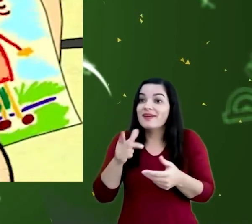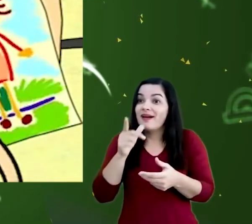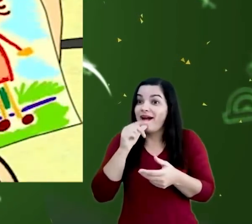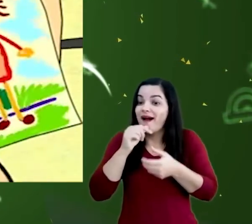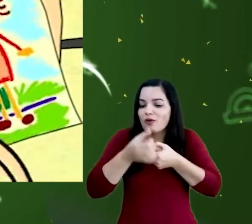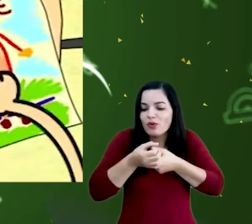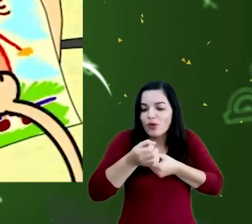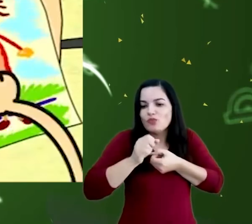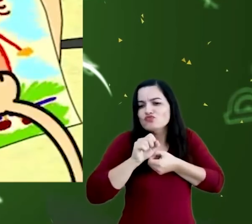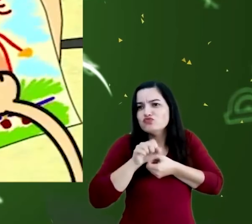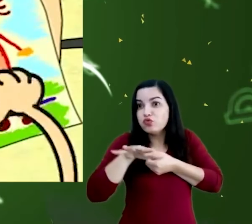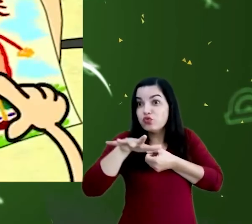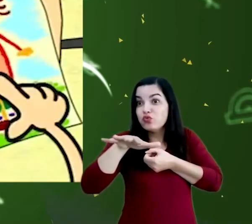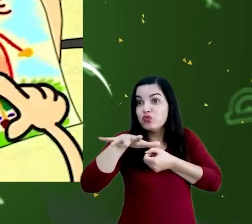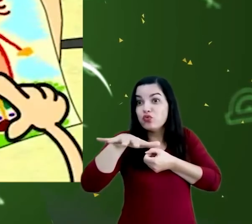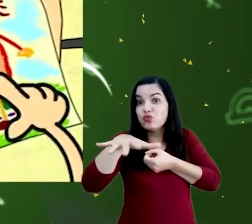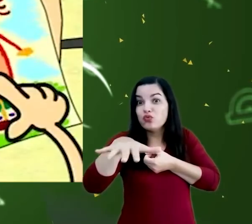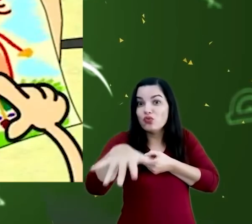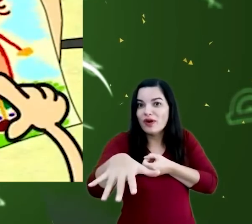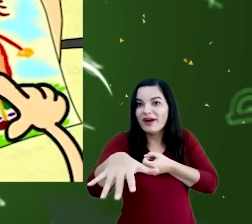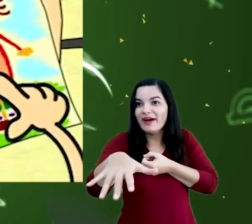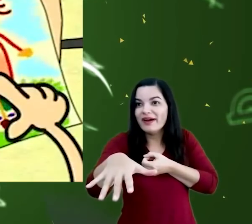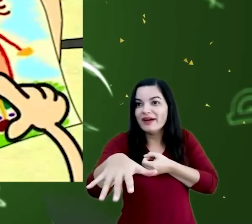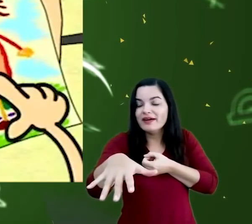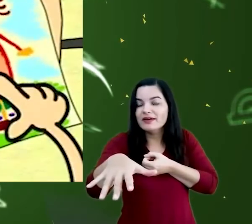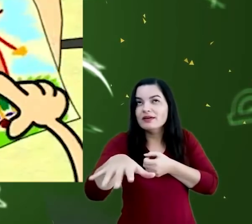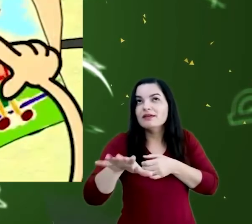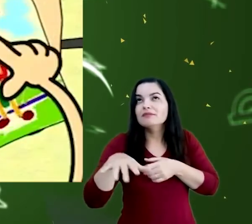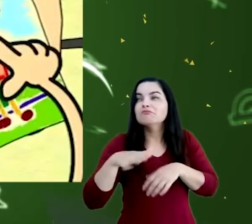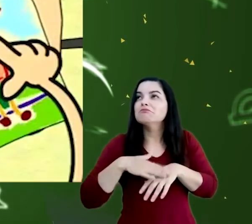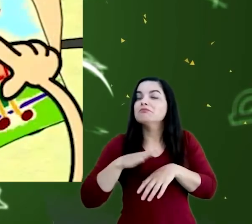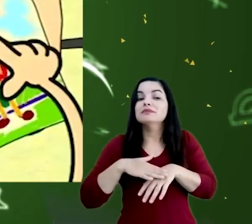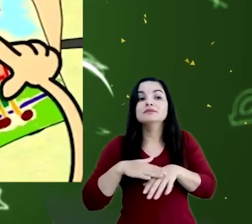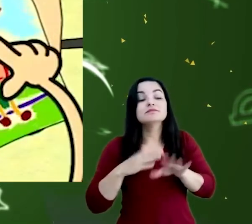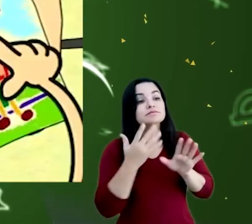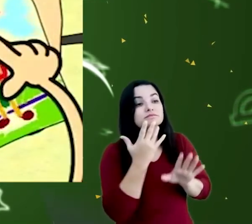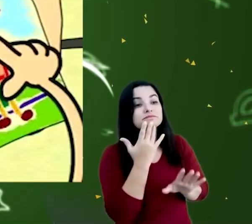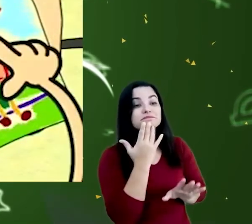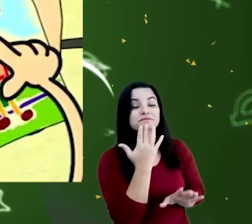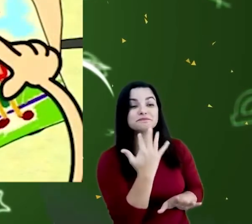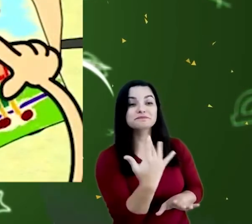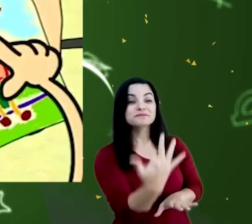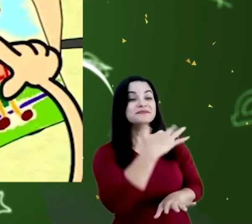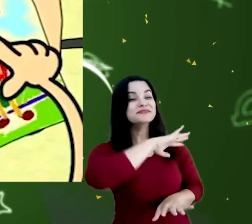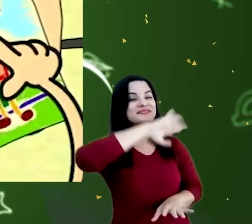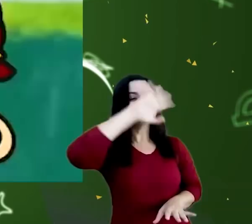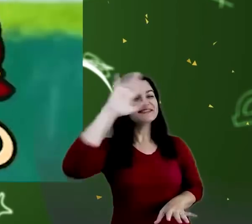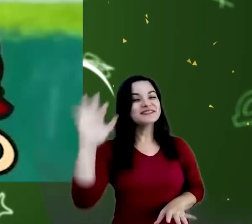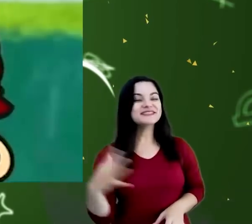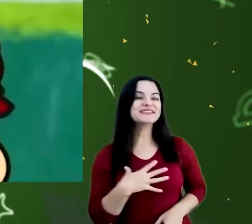jatão de água e... um arco-íris, Kika!